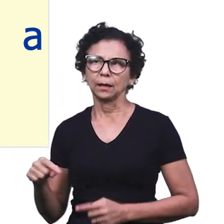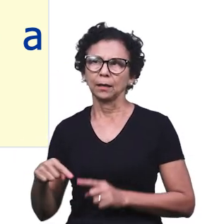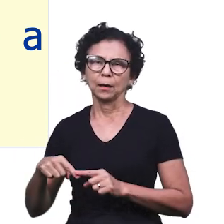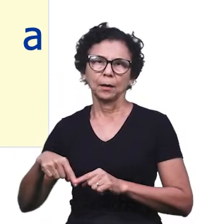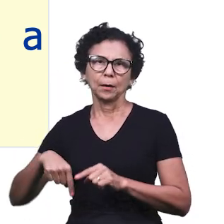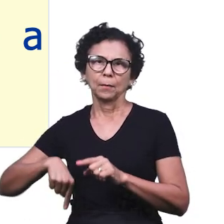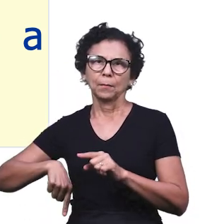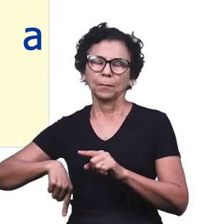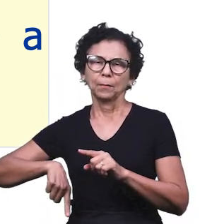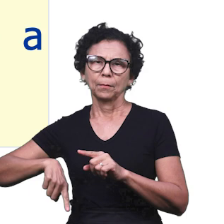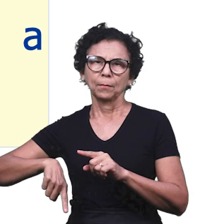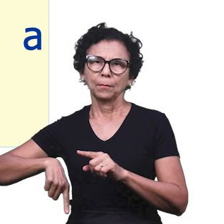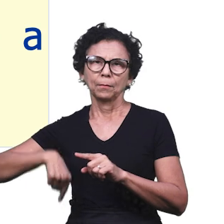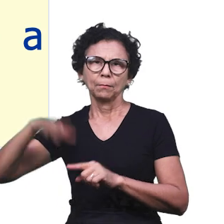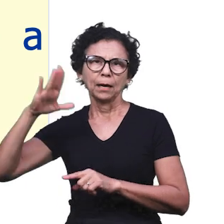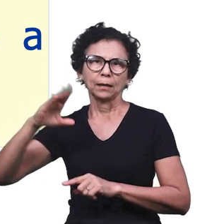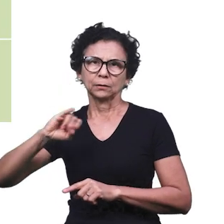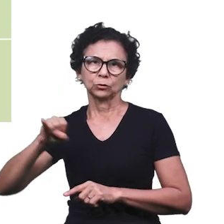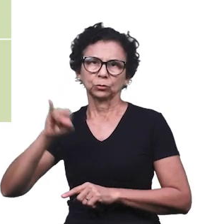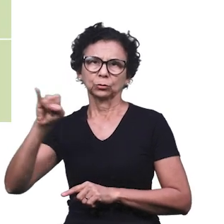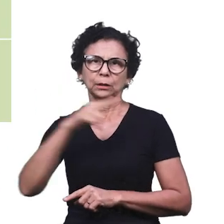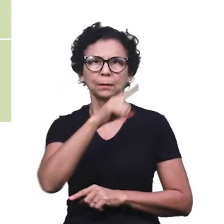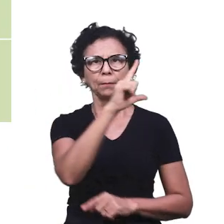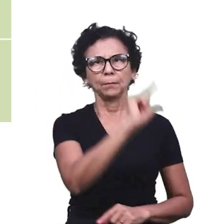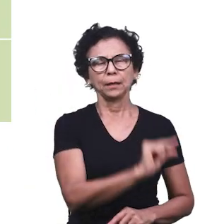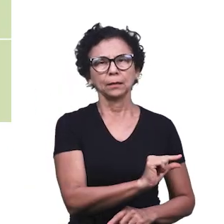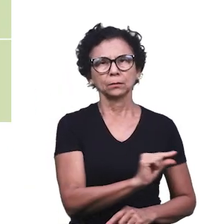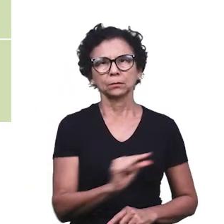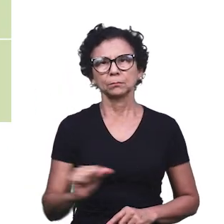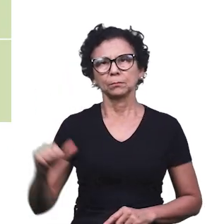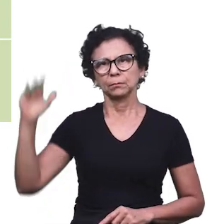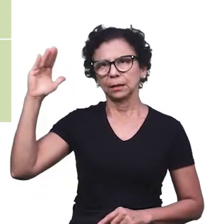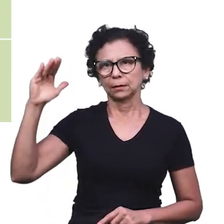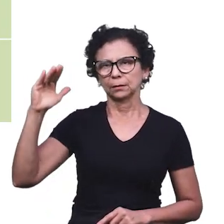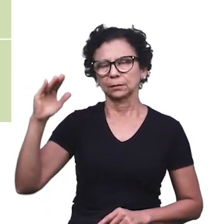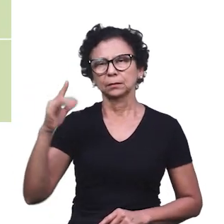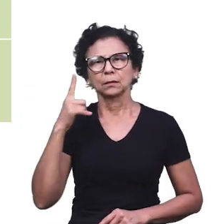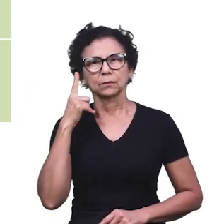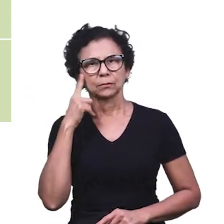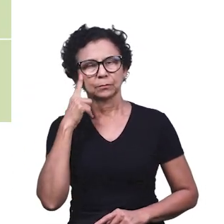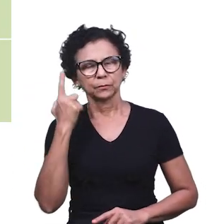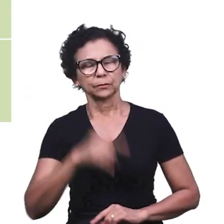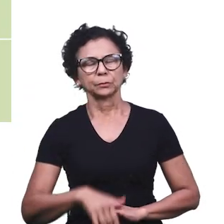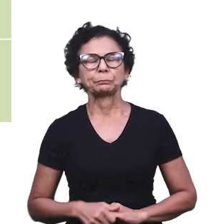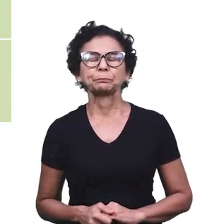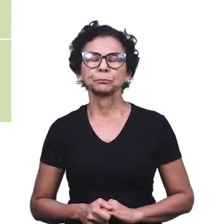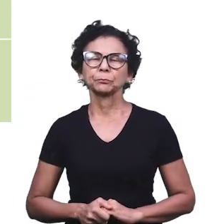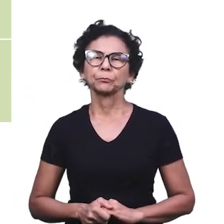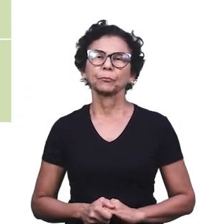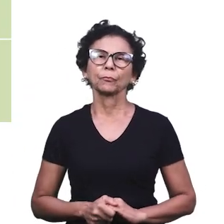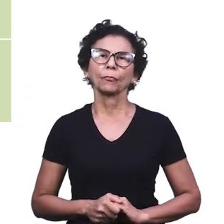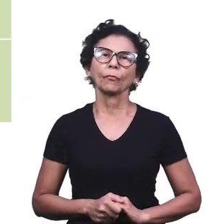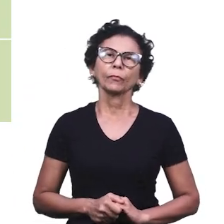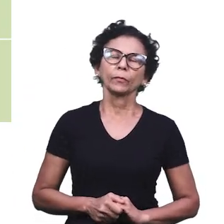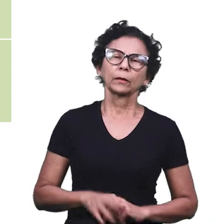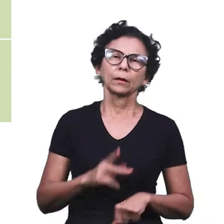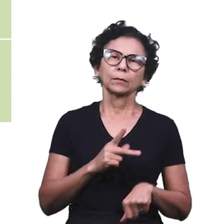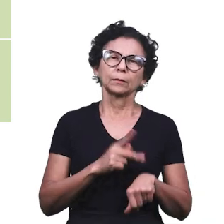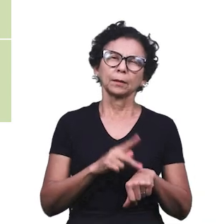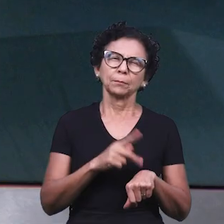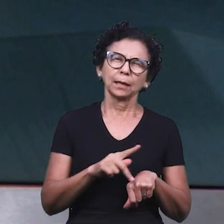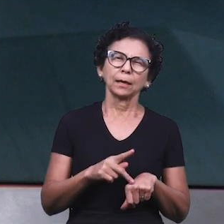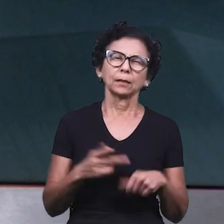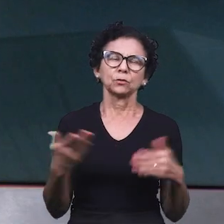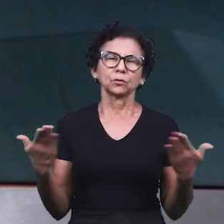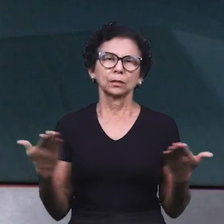valor pelo credor. Vamos ver aqui agora um exemplo prático, né? Dentro do